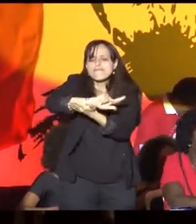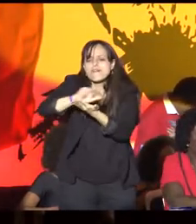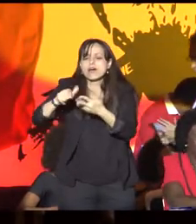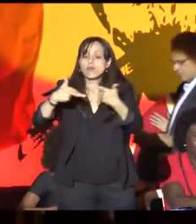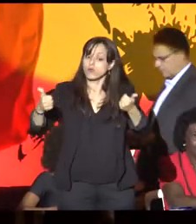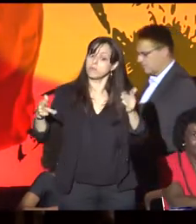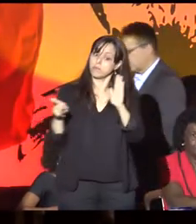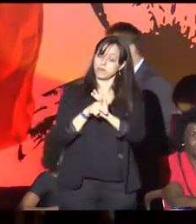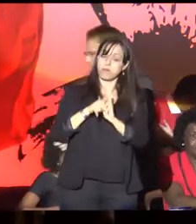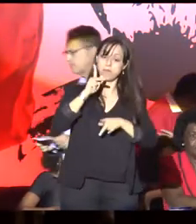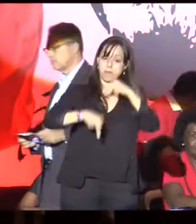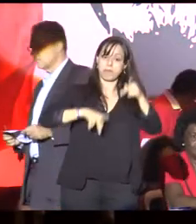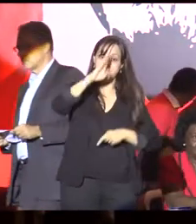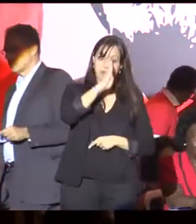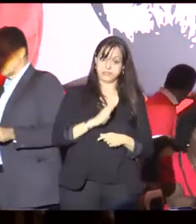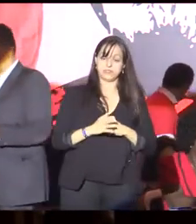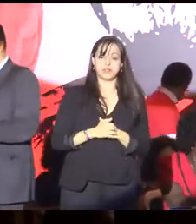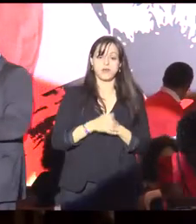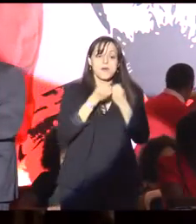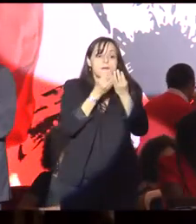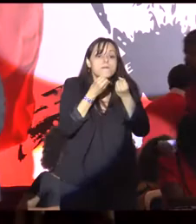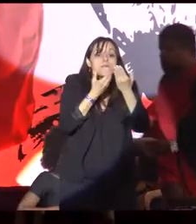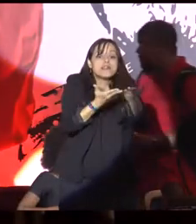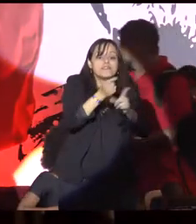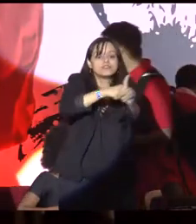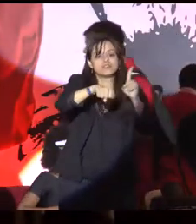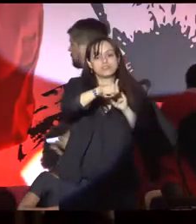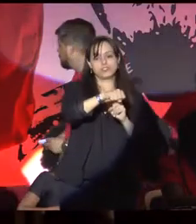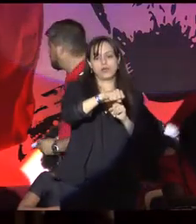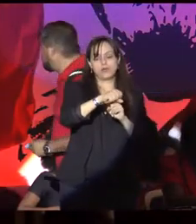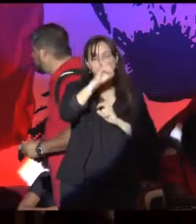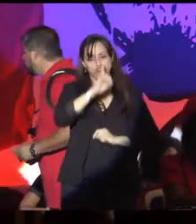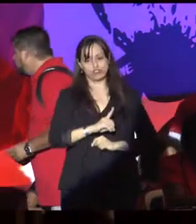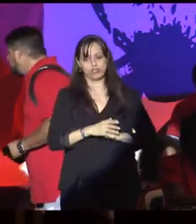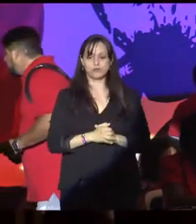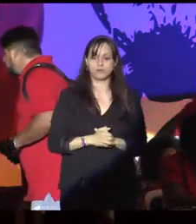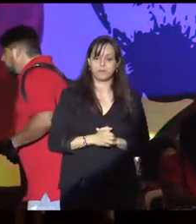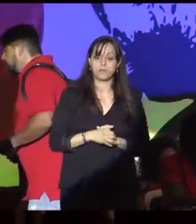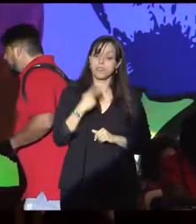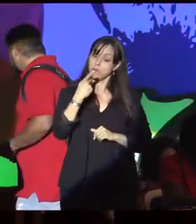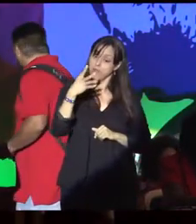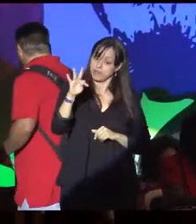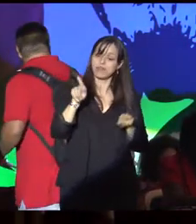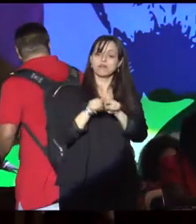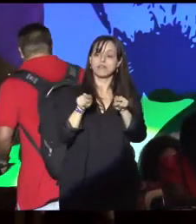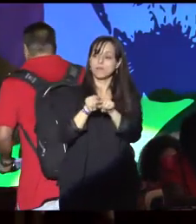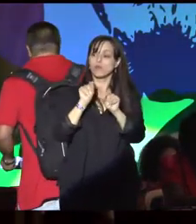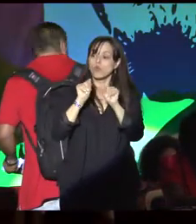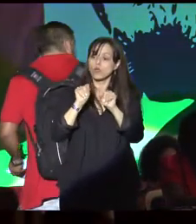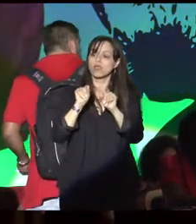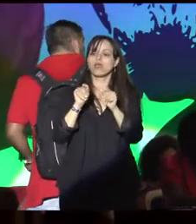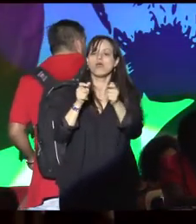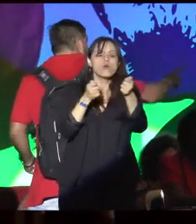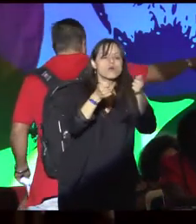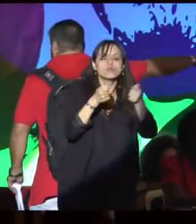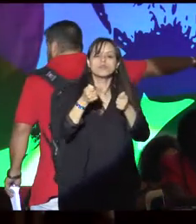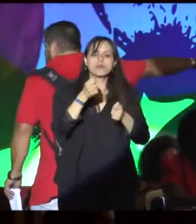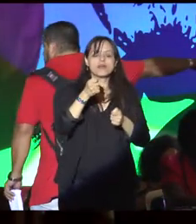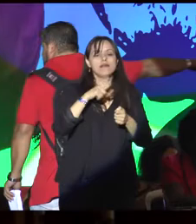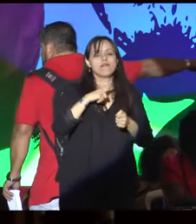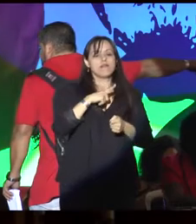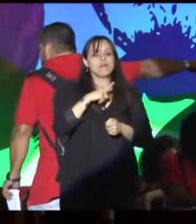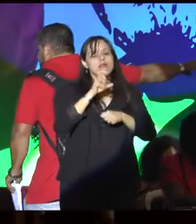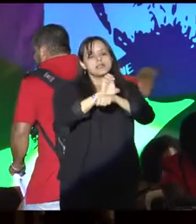povo brasileiro, como os benefícios e os direitos sociais. E o PT governou muitos estados, muitas